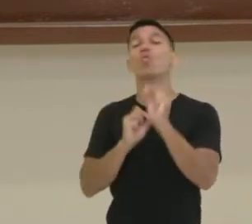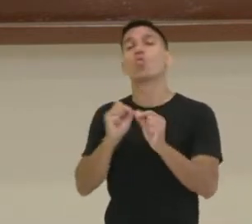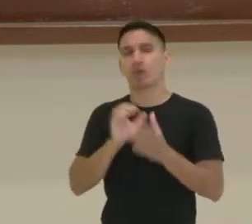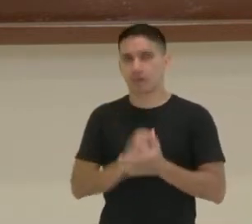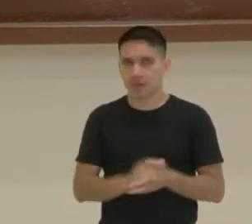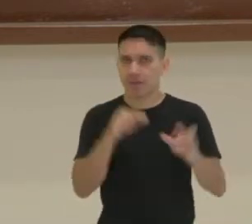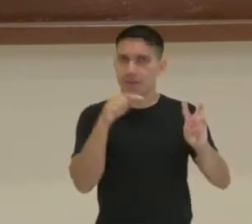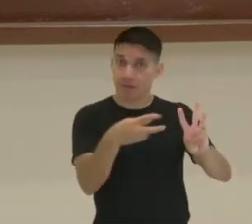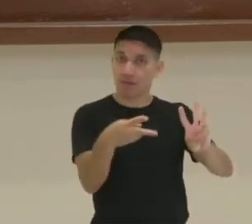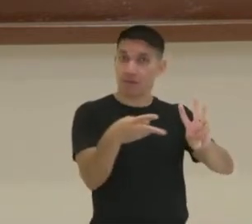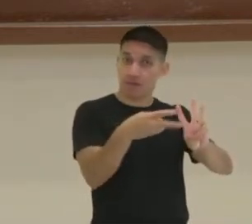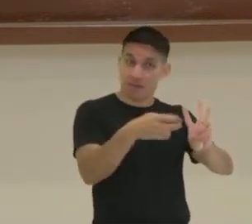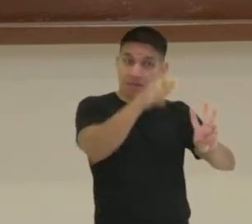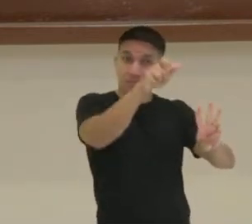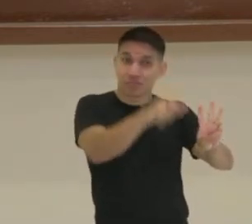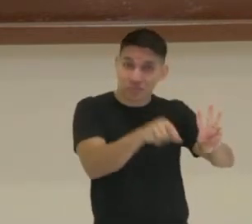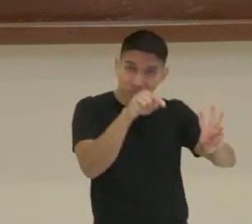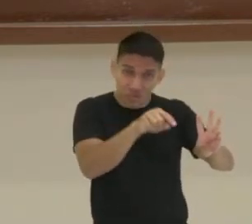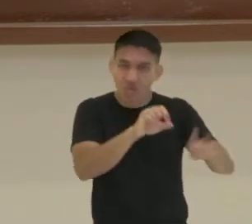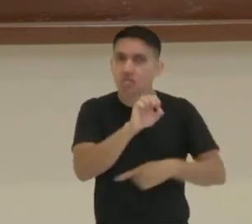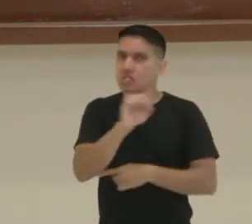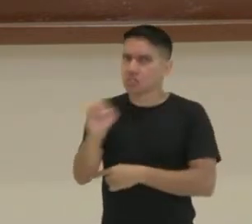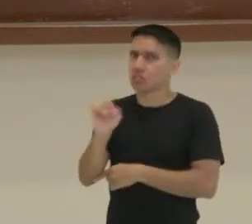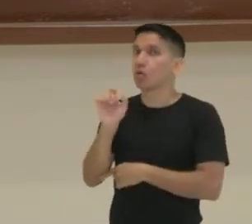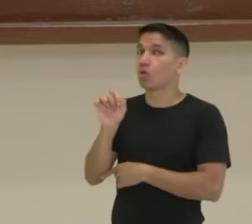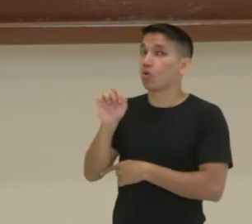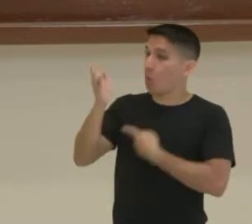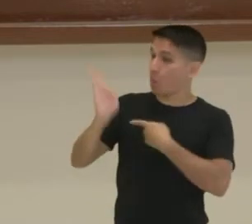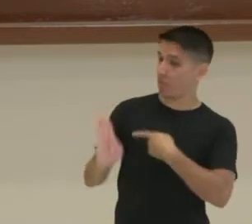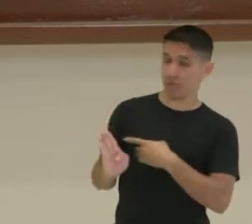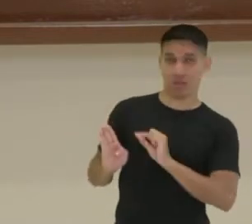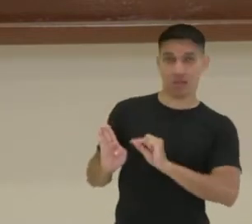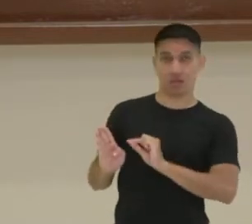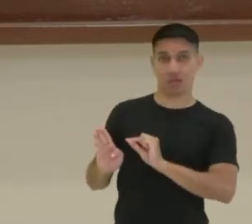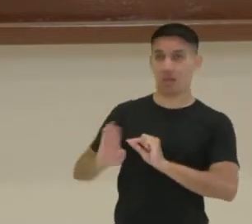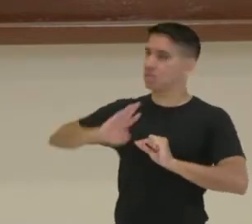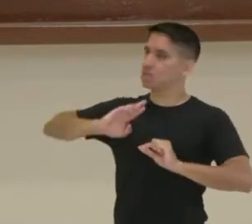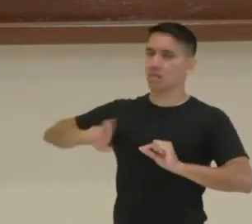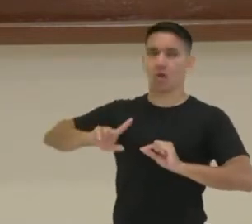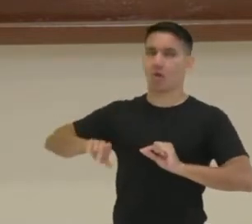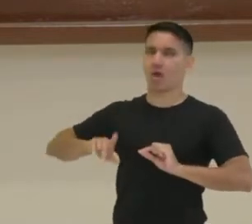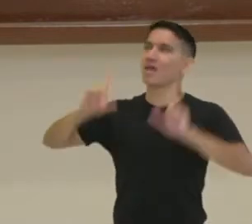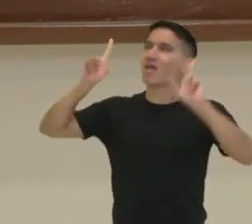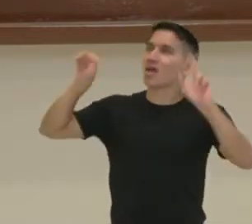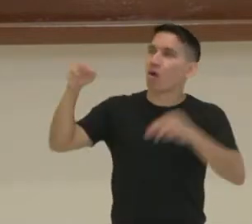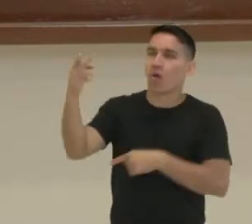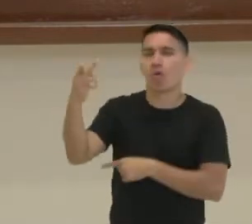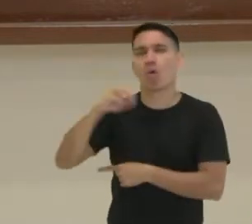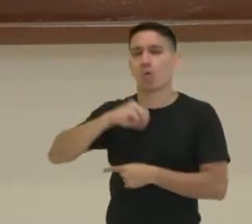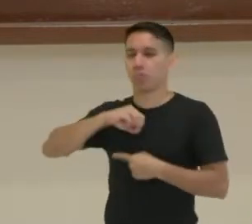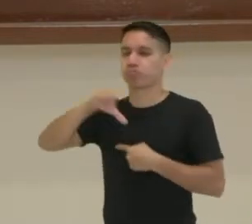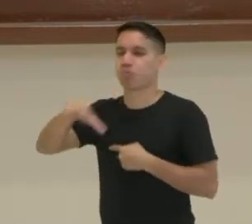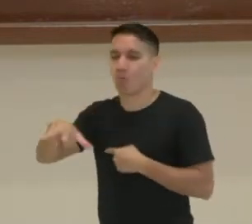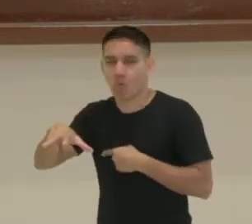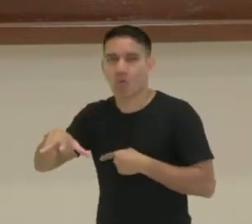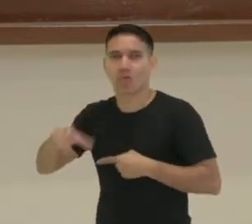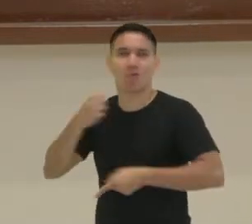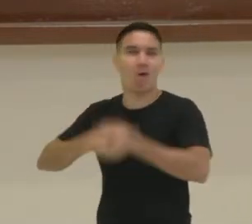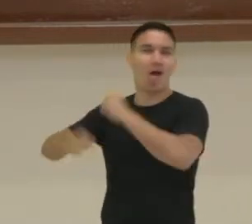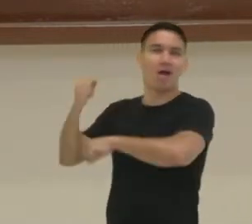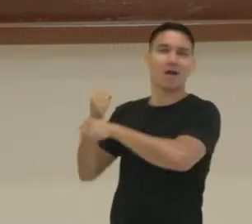índio, se o brasileiro, né, não é igual ao português de 1500, logo o índio